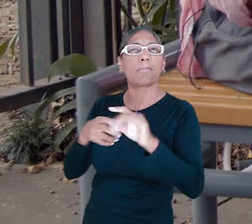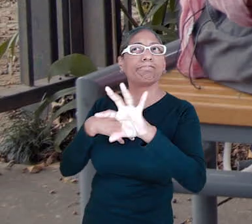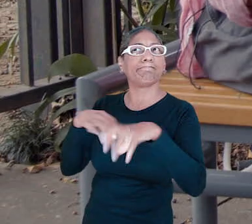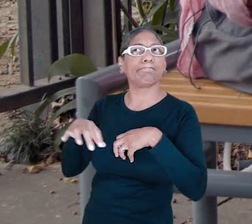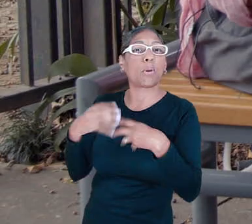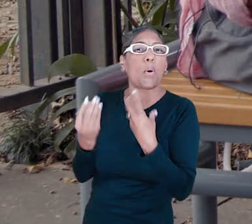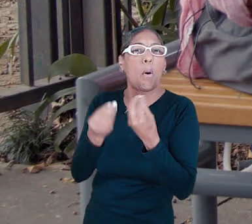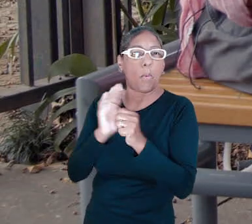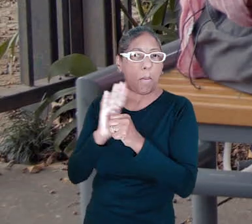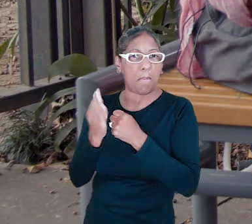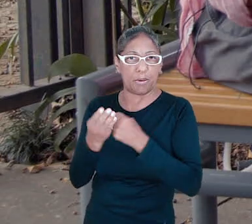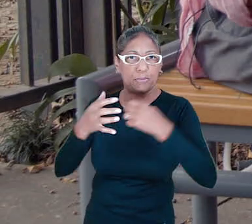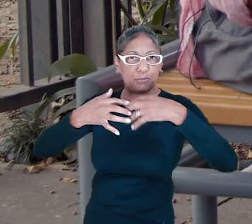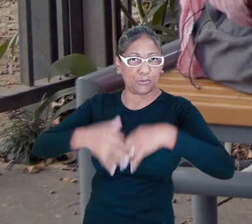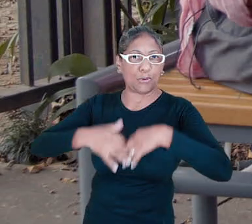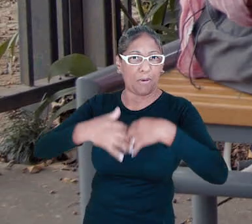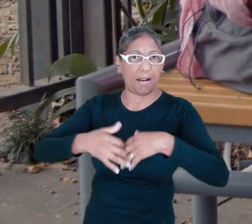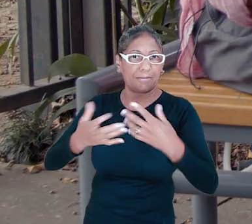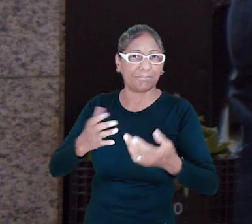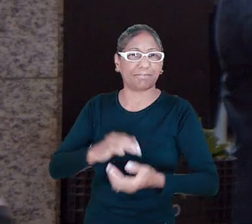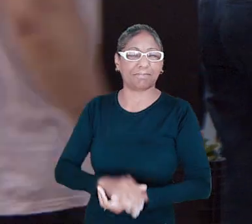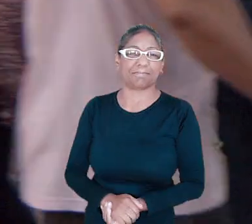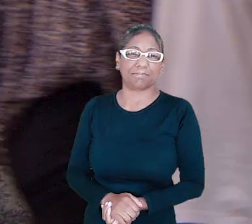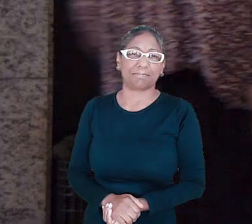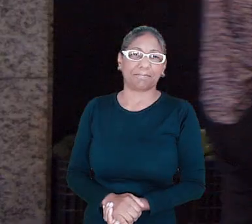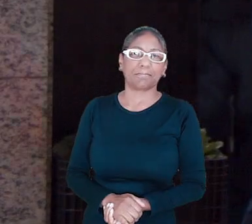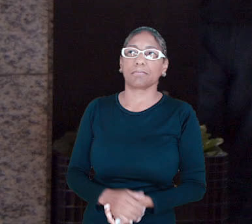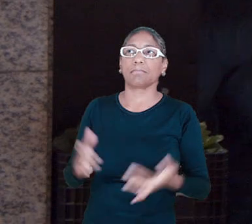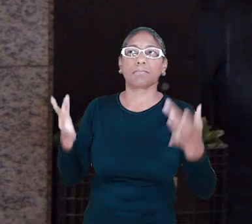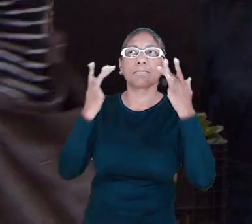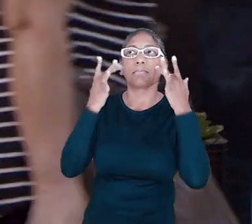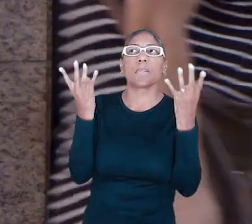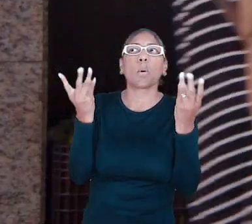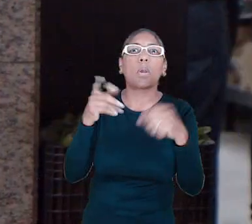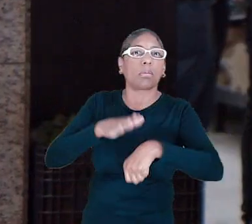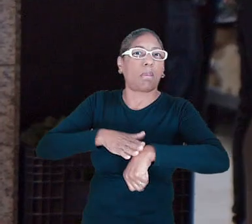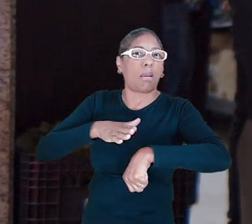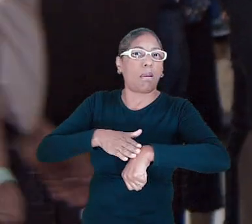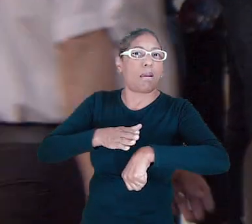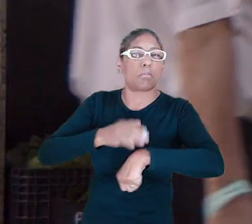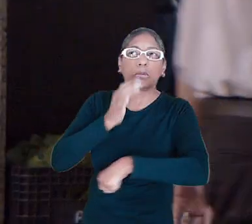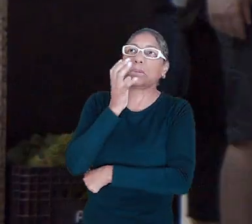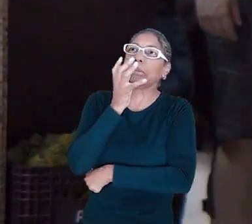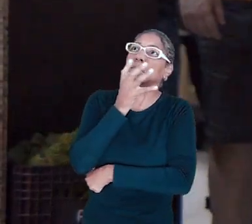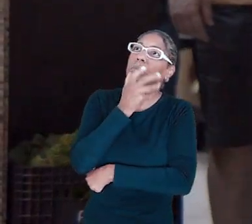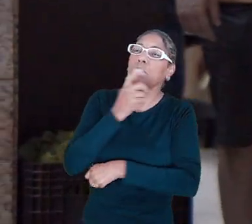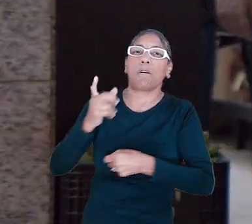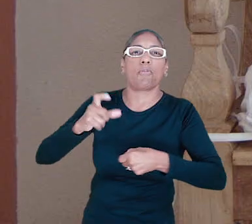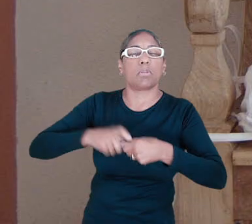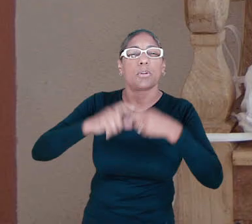entender melhor como é que essa dinâmica do bairro funciona. A gente não sabia quanto tempo ia demorar